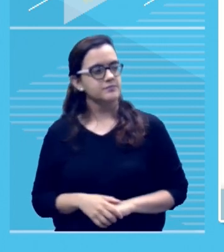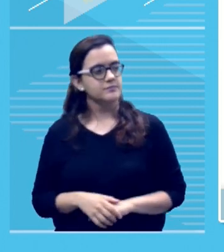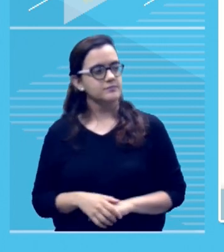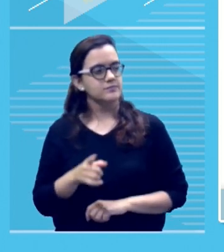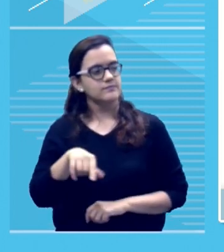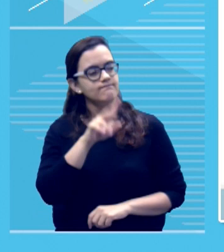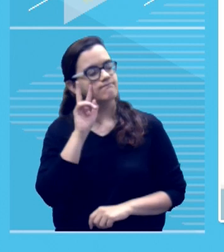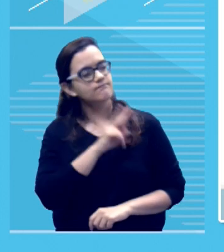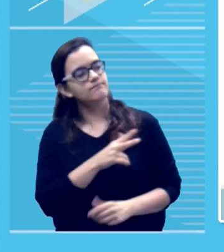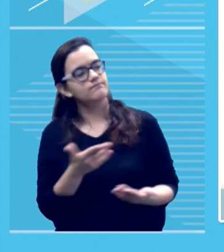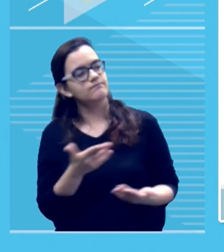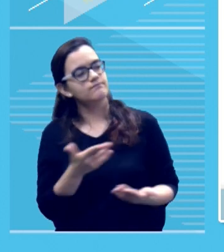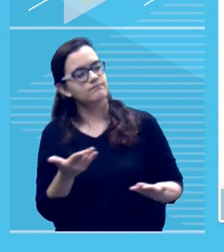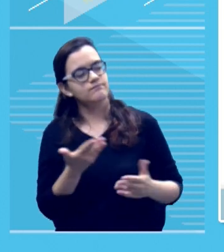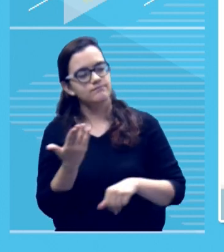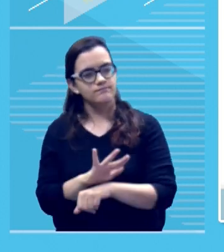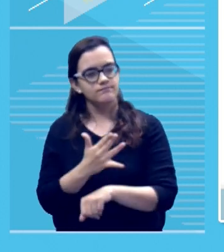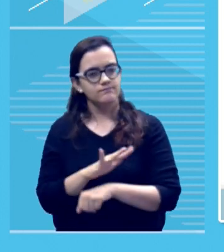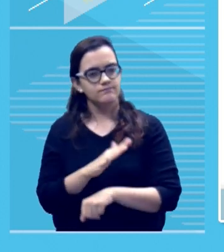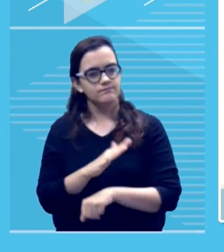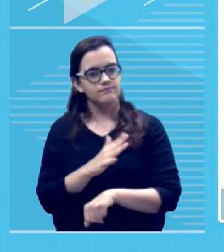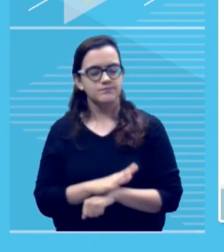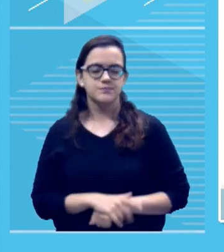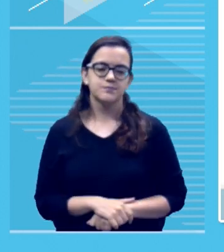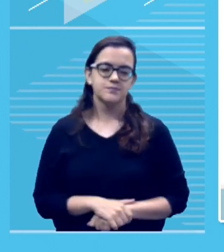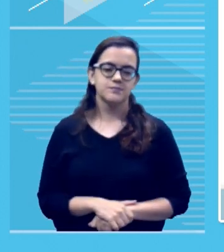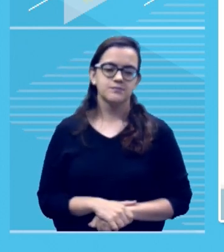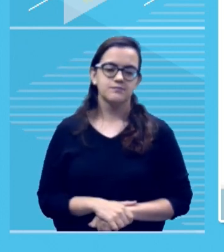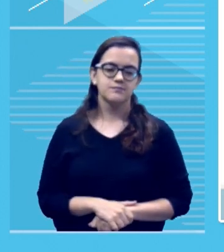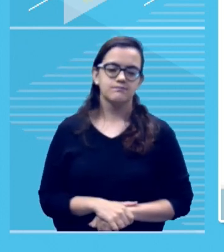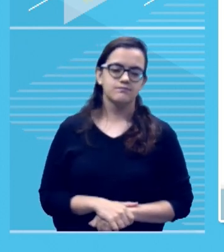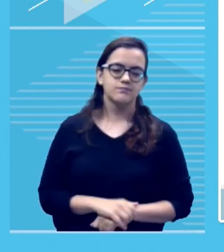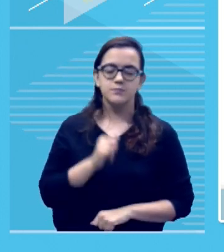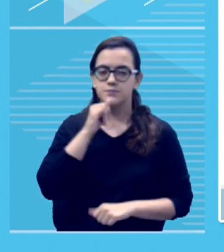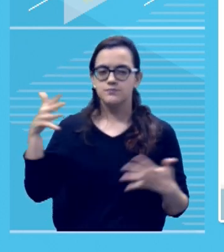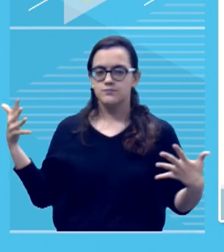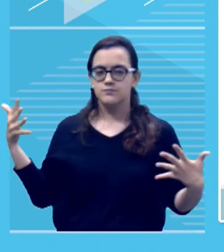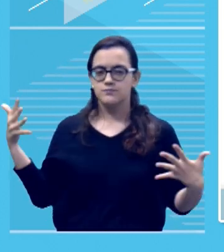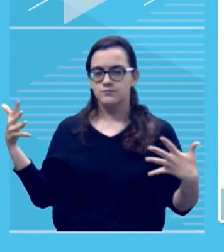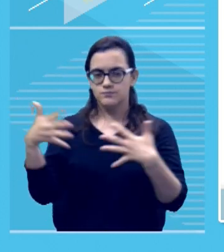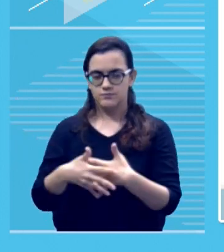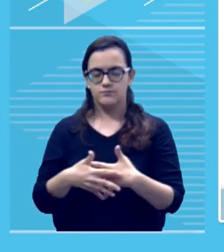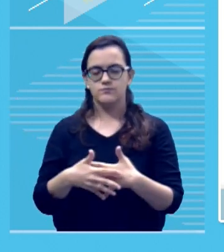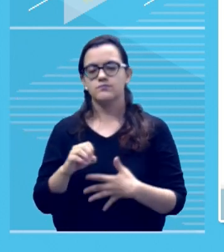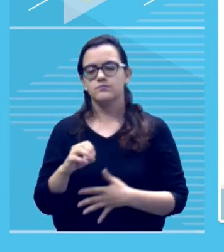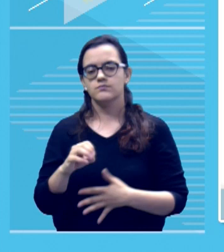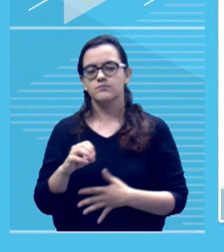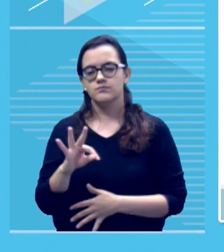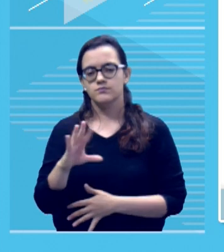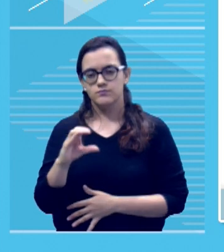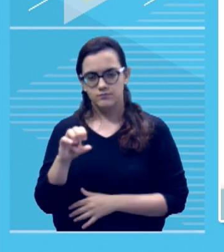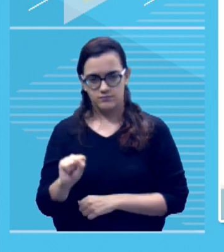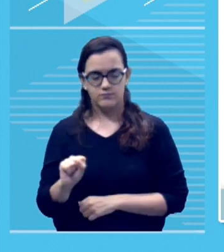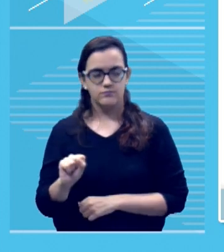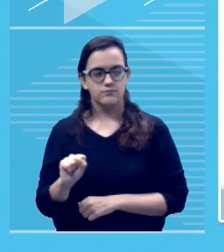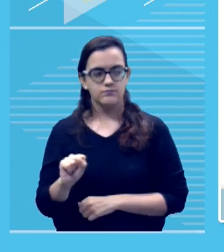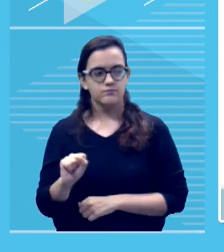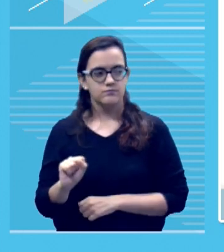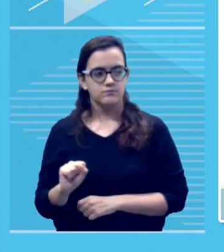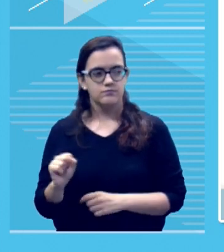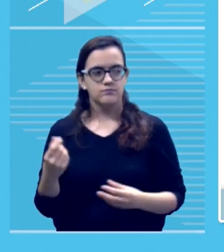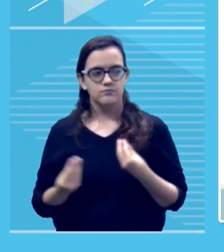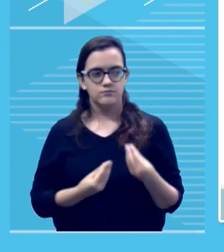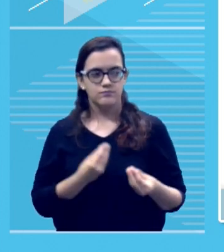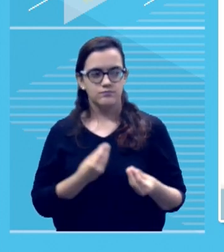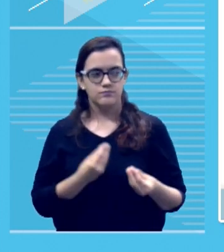de classe. Ó. Qual o número total de isômeros óticos? Ele quer o número total. Então, vamos aplicar a fórmula 3 vezes